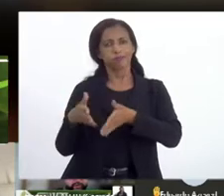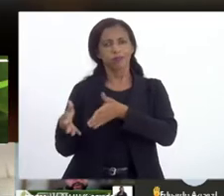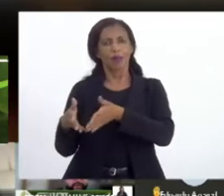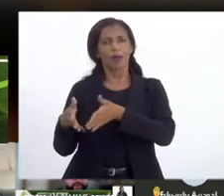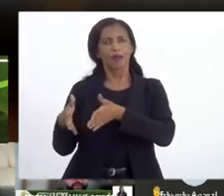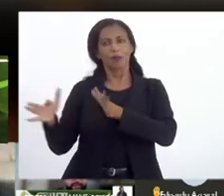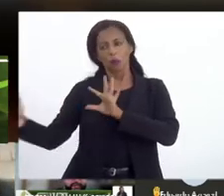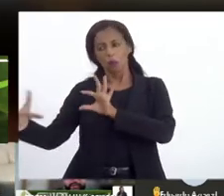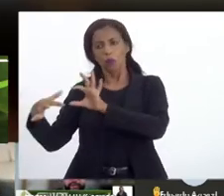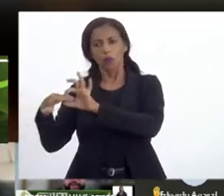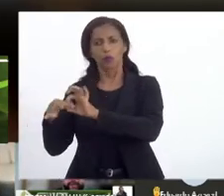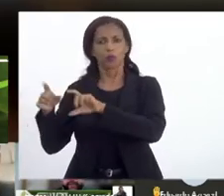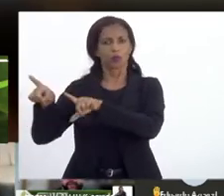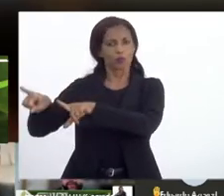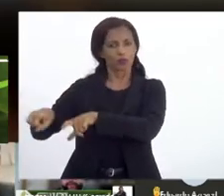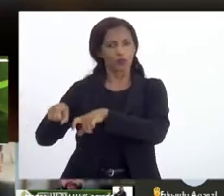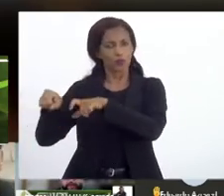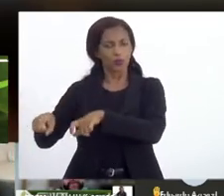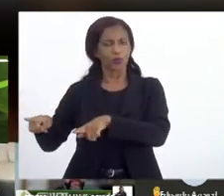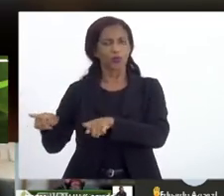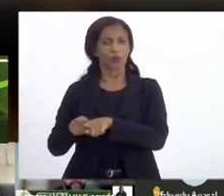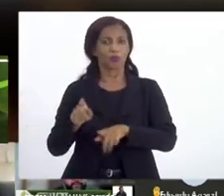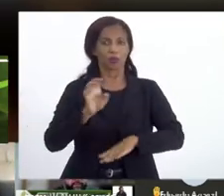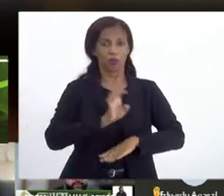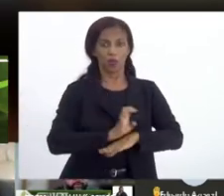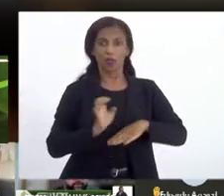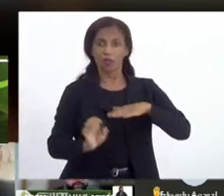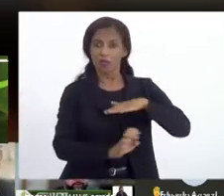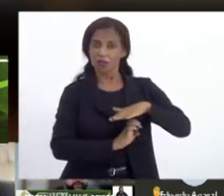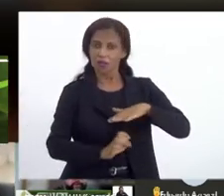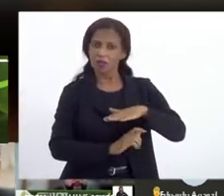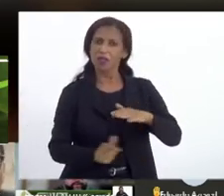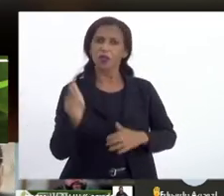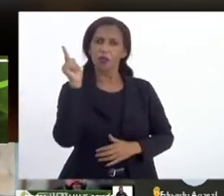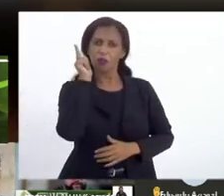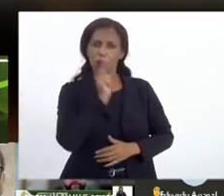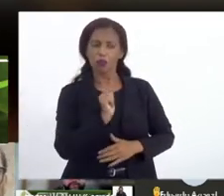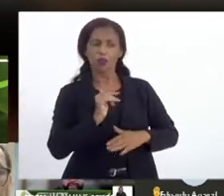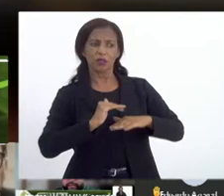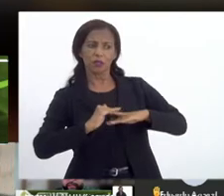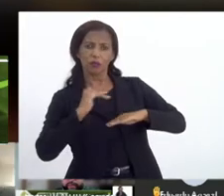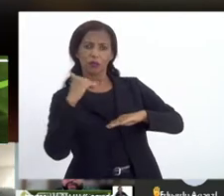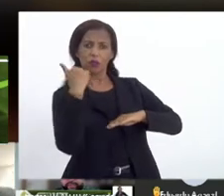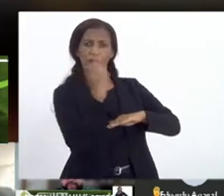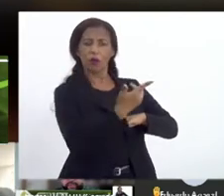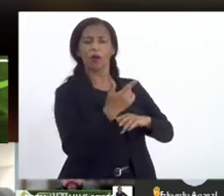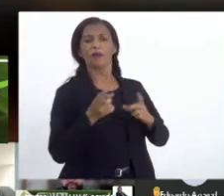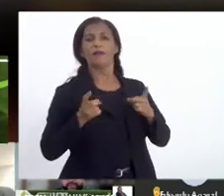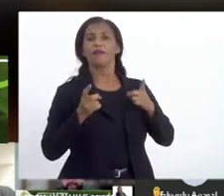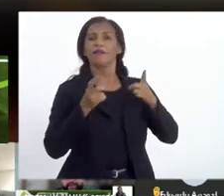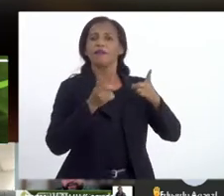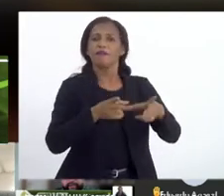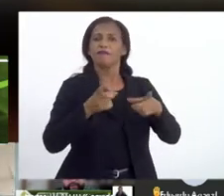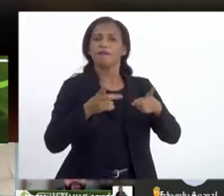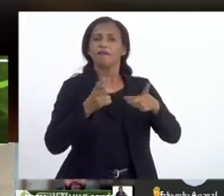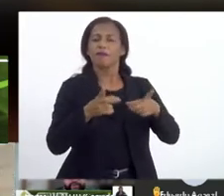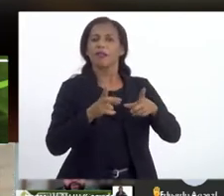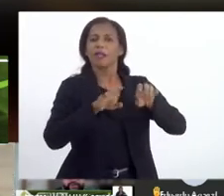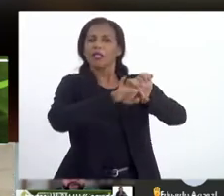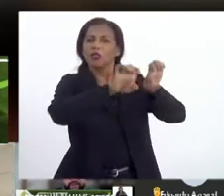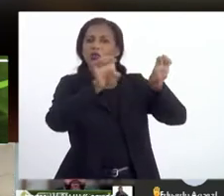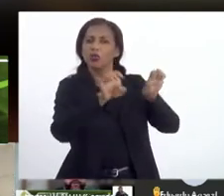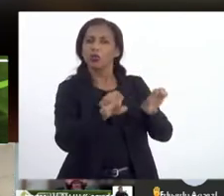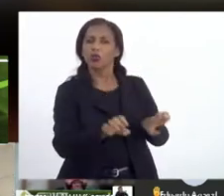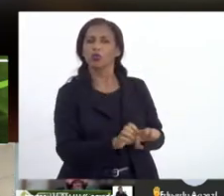interior do Rio de Janeiro, e, ao mesmo tempo, as agências de turismo fora do estado do Rio de Janeiro consigam ter